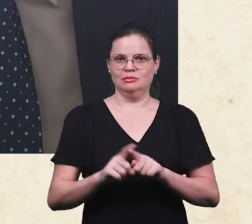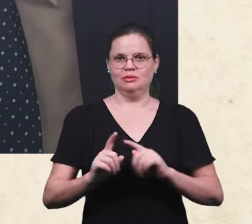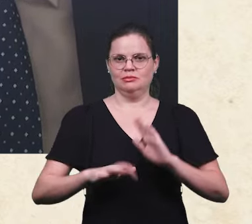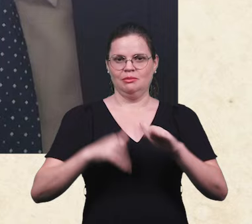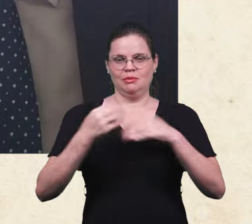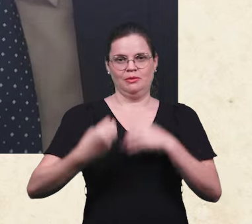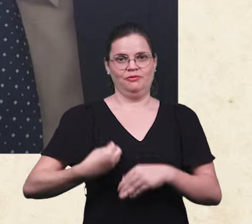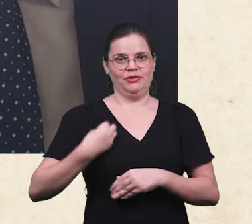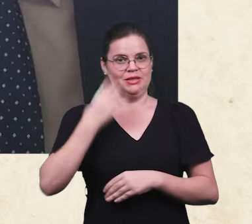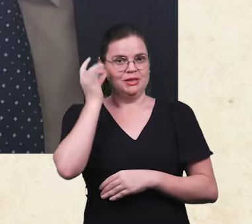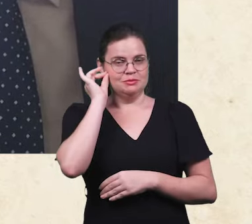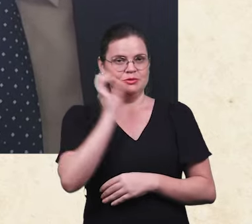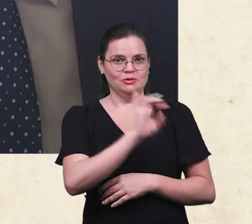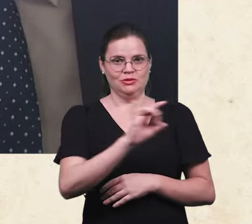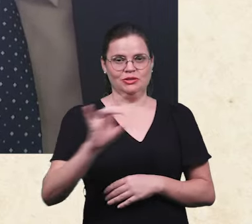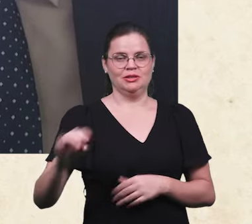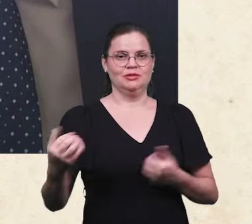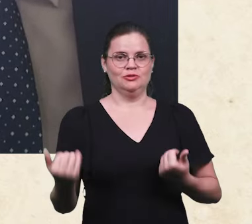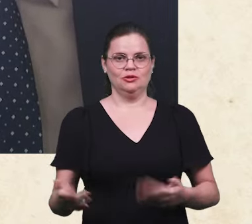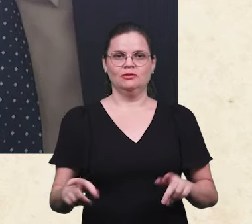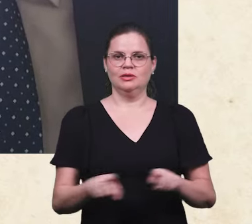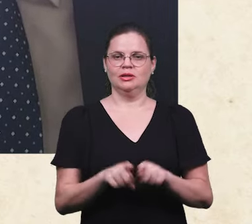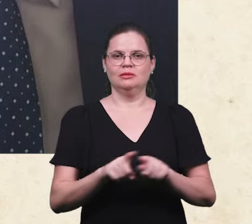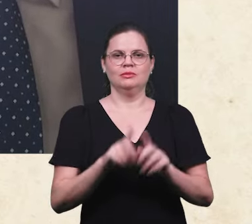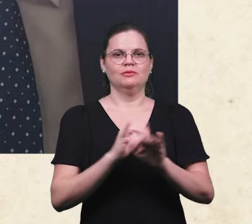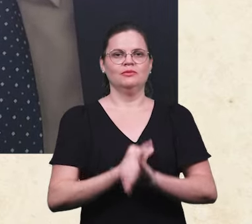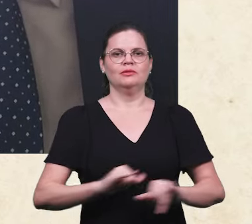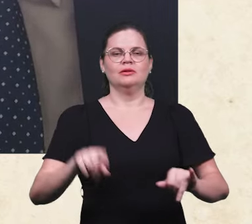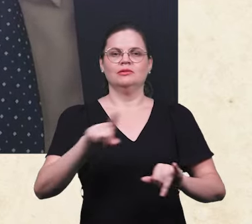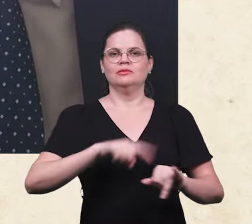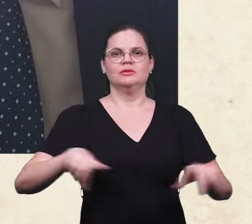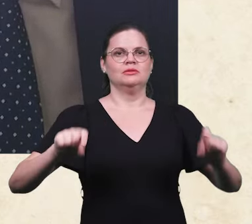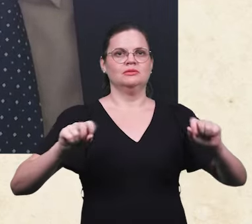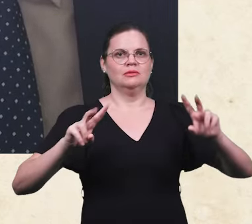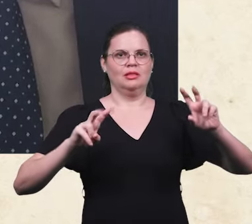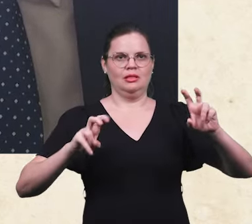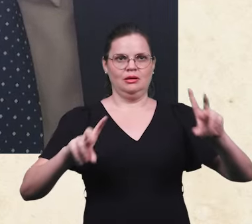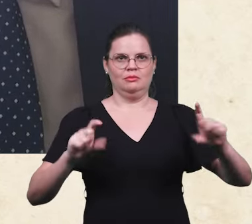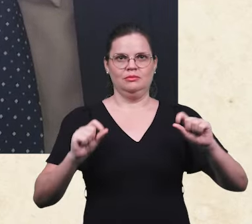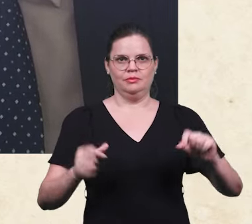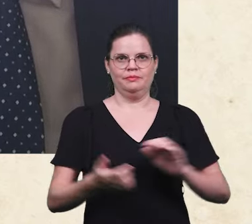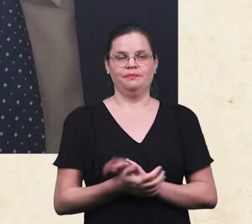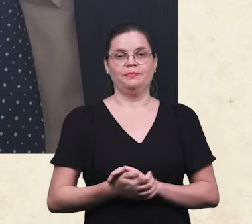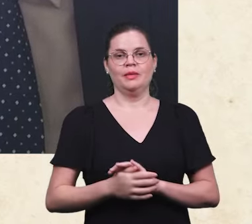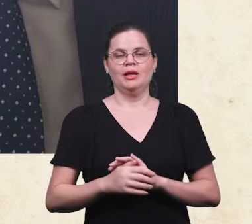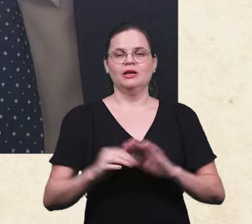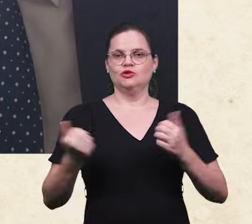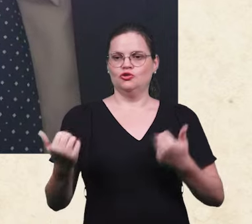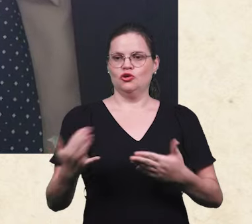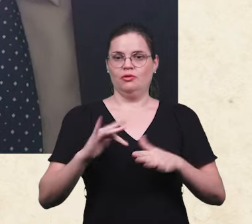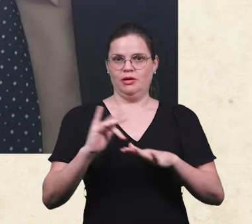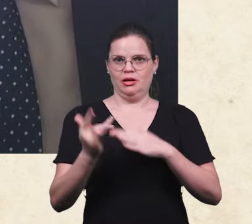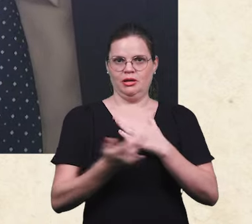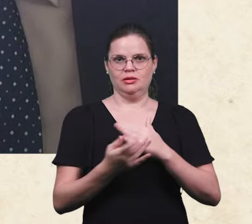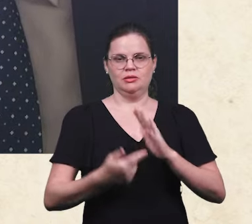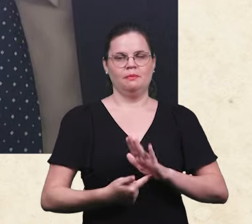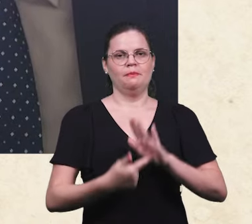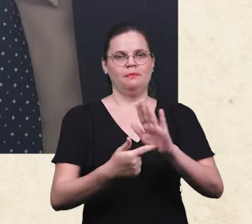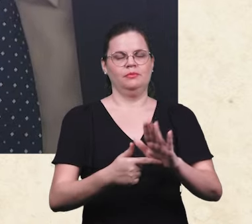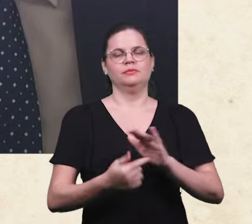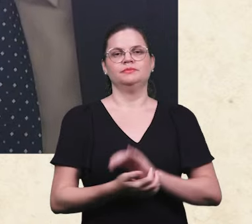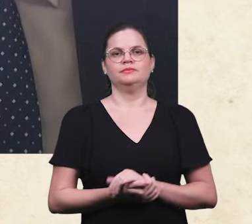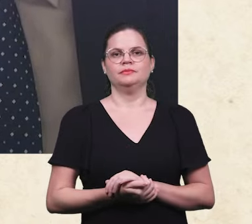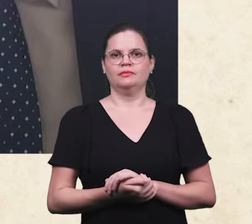dos jovens. E a palavra que eu gostaria de deixar ao coração dos jovens diante desse tema, que é jovens e as redes sociais, se encontra na